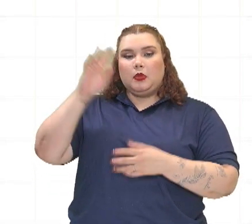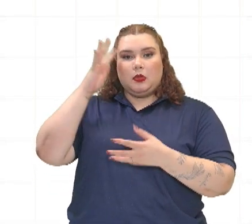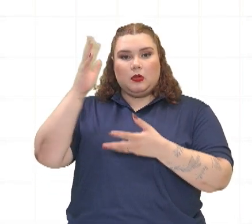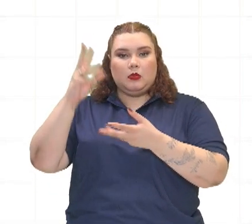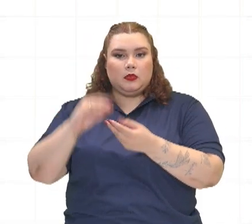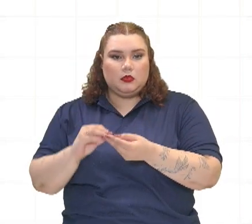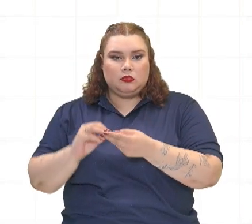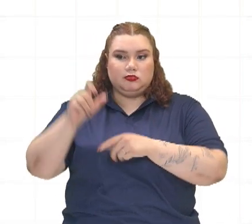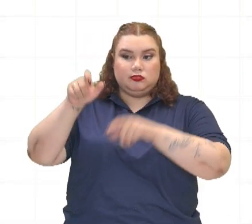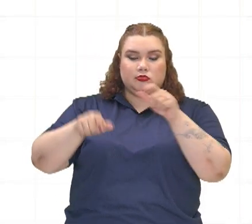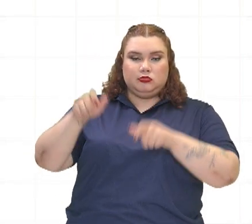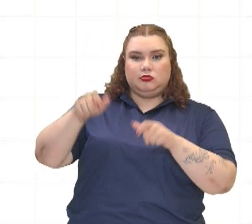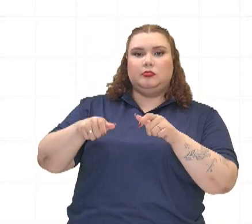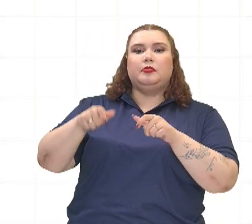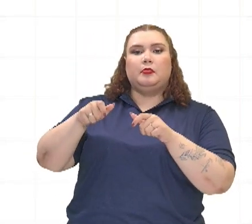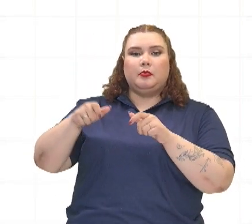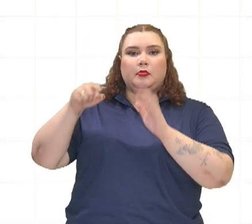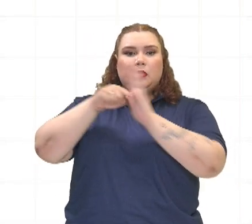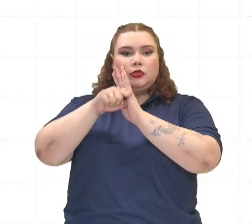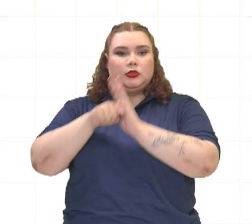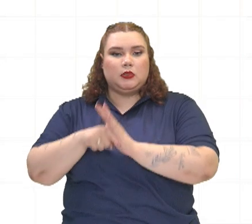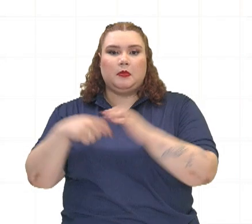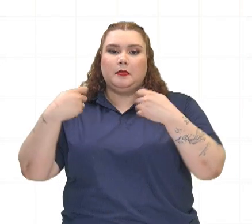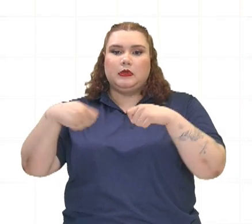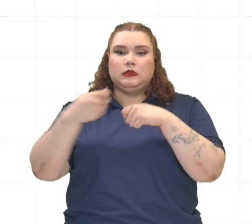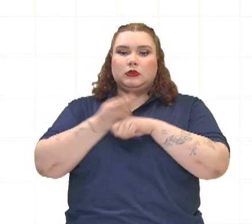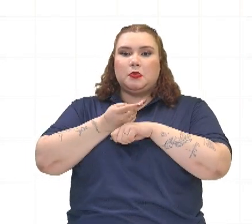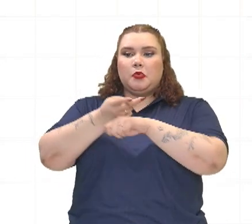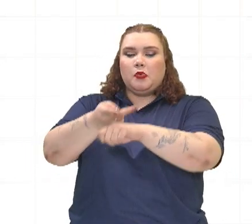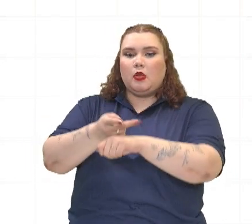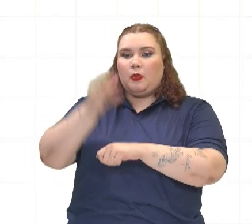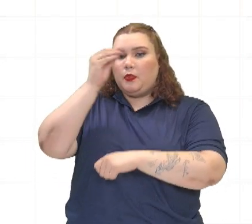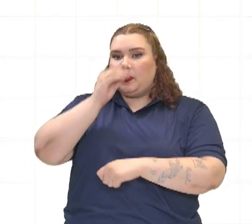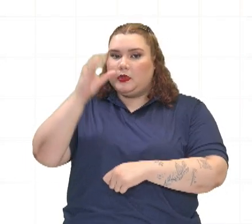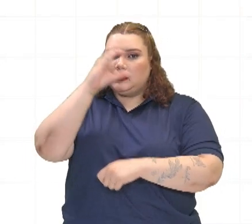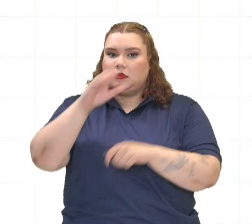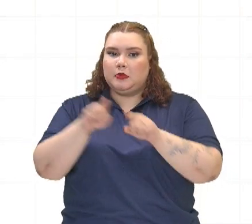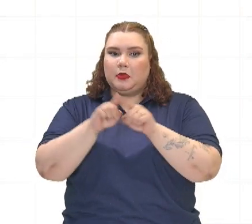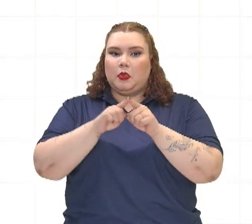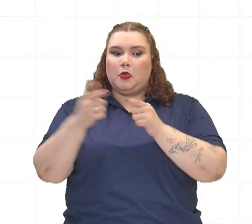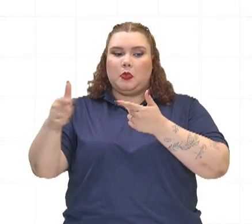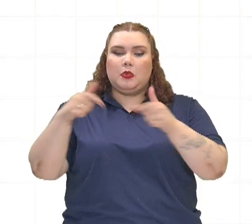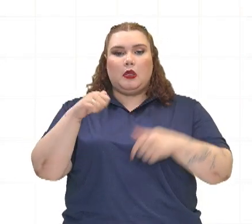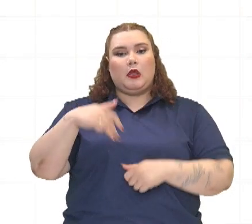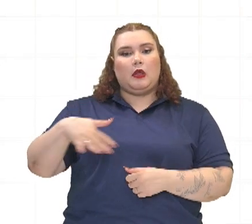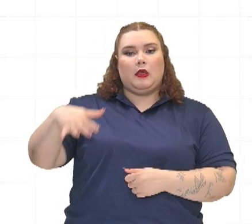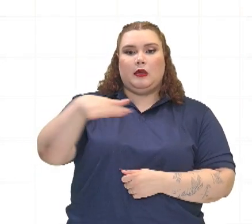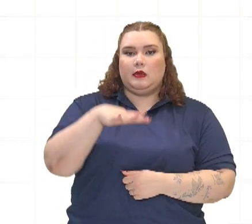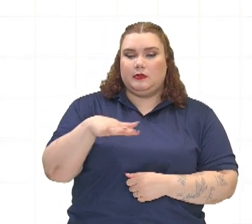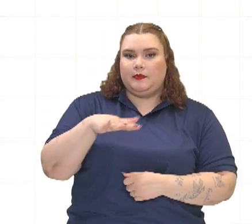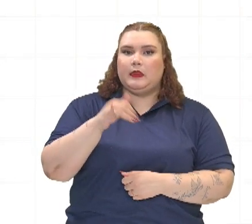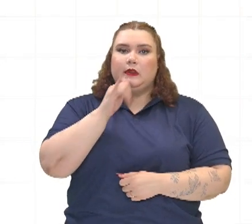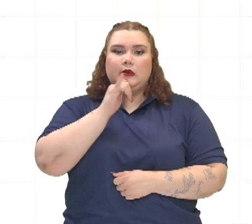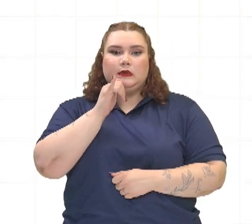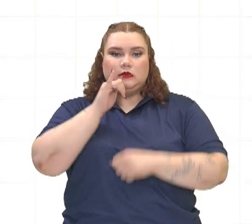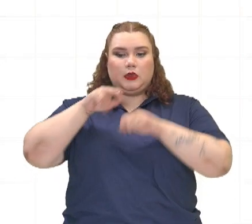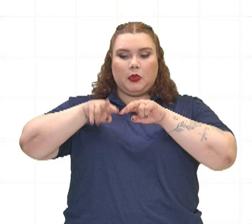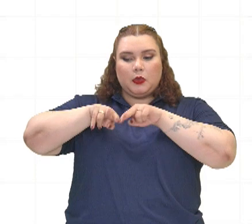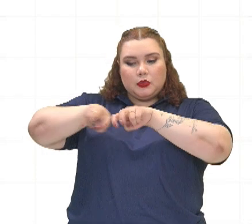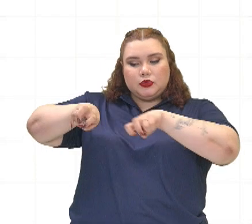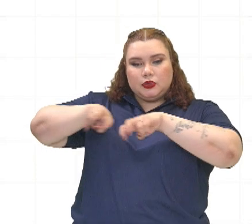os historiadores, eles precisam buscar conhecimento também em outras áreas, como